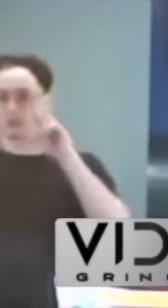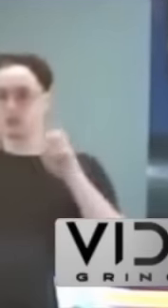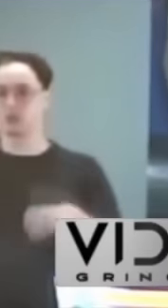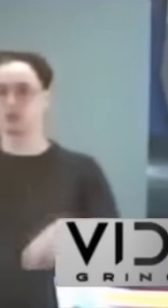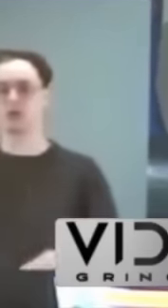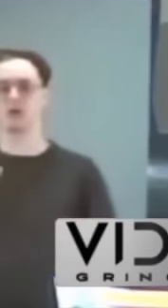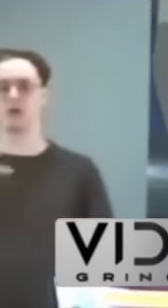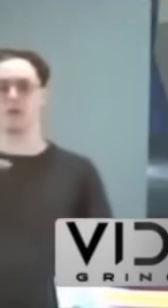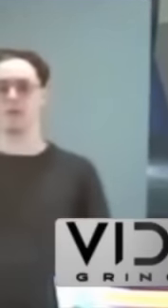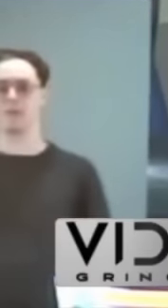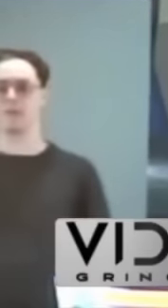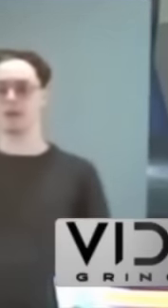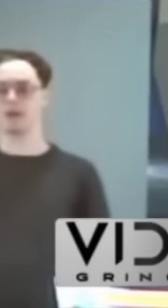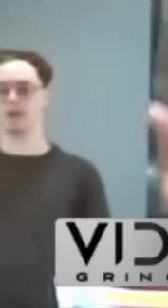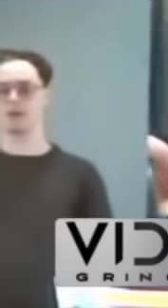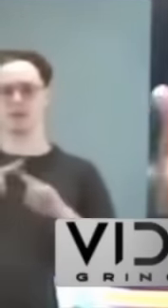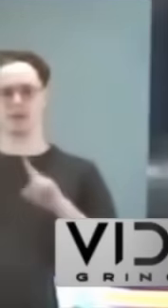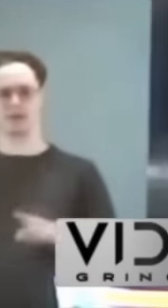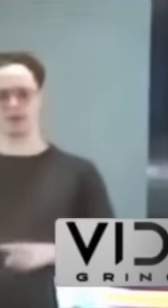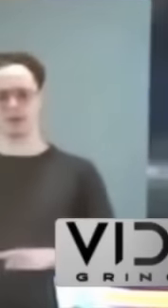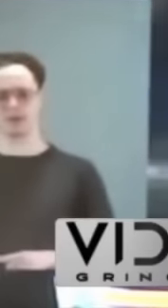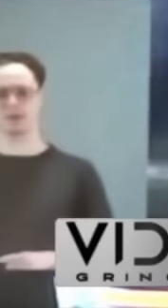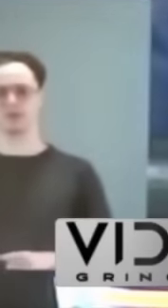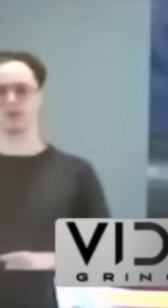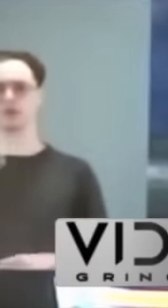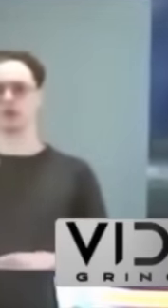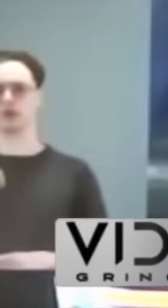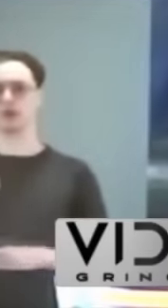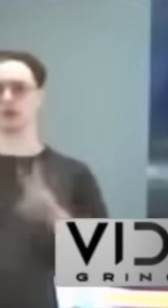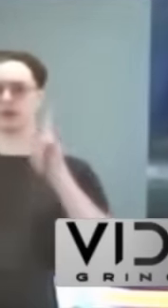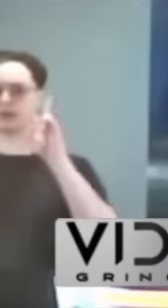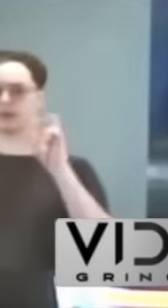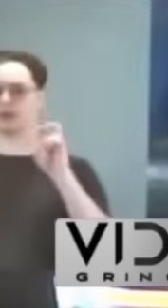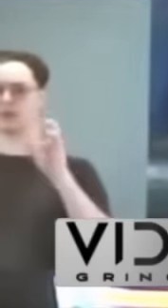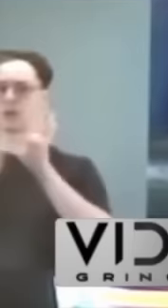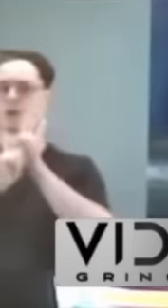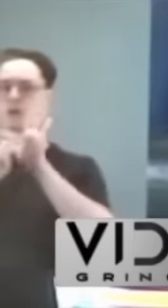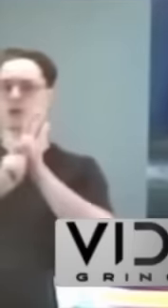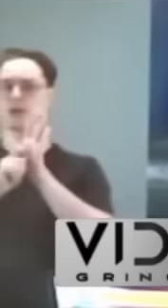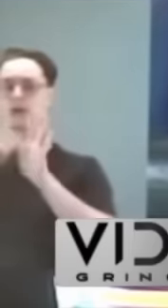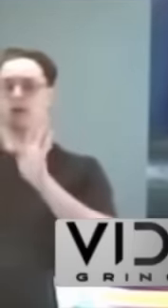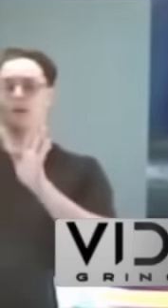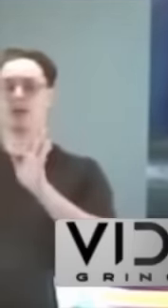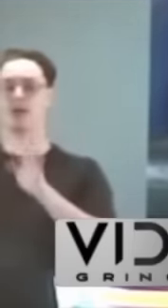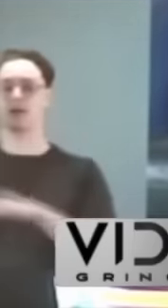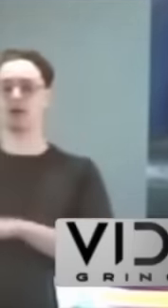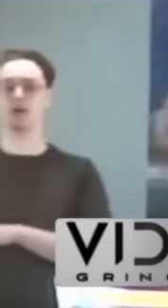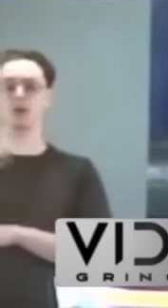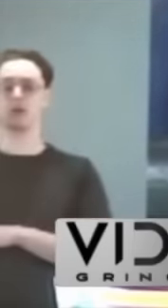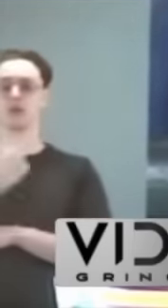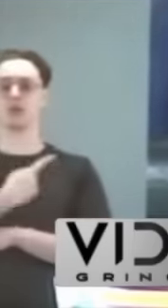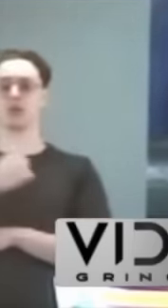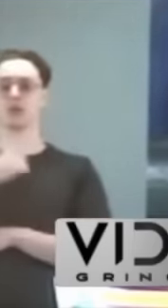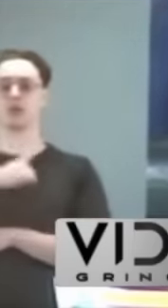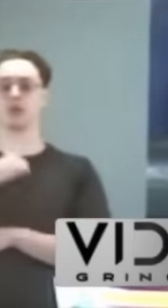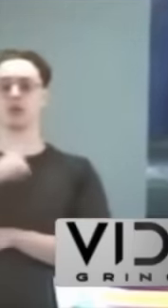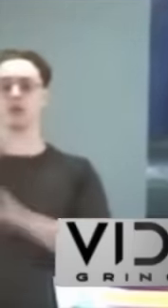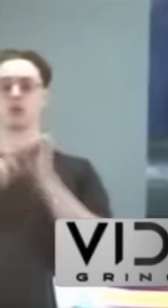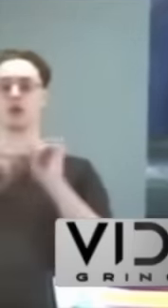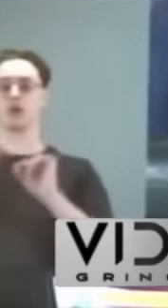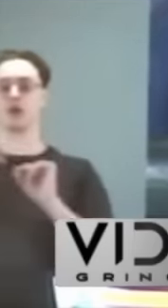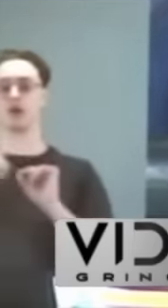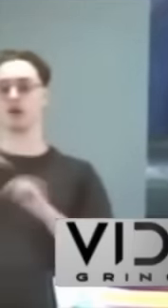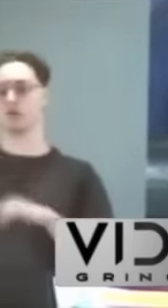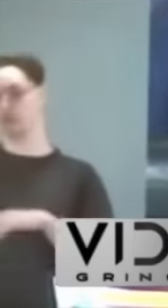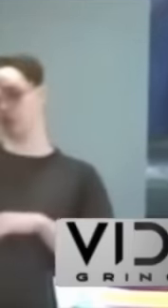no tema da importância que é o tema das drogas é importante que todos nós tenhamos a consciência de